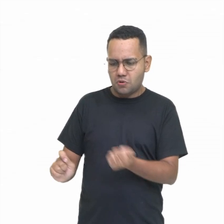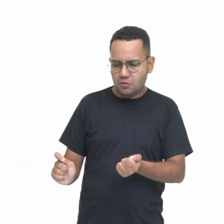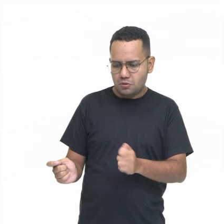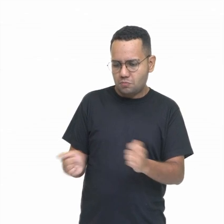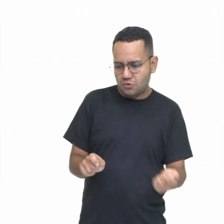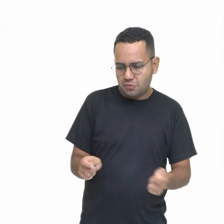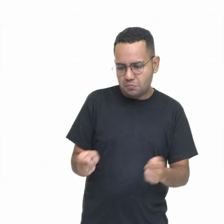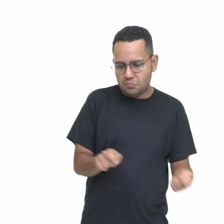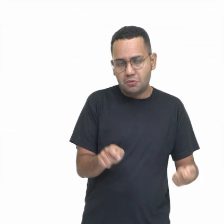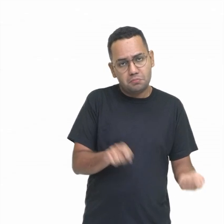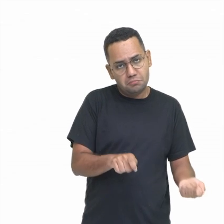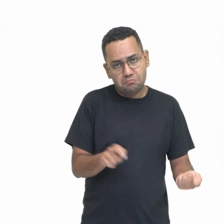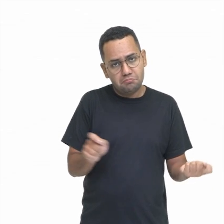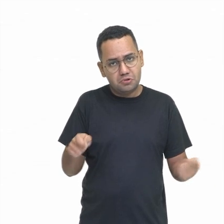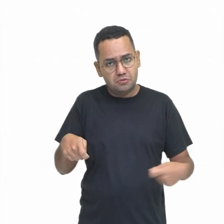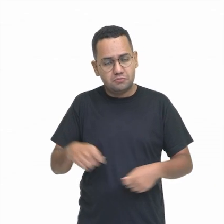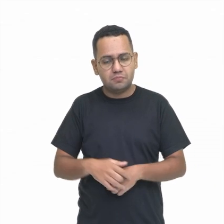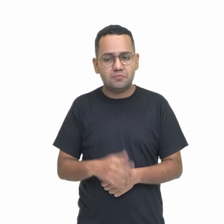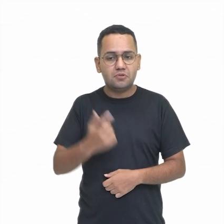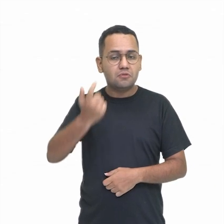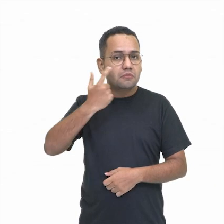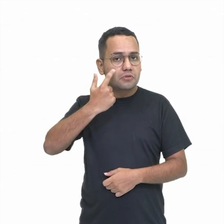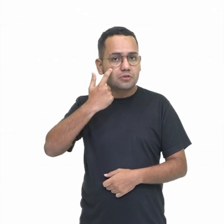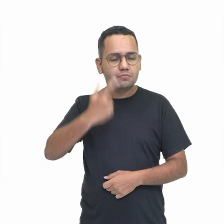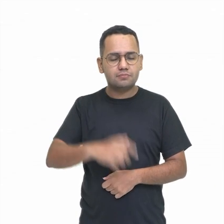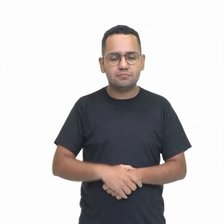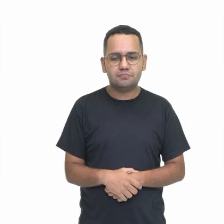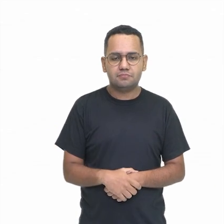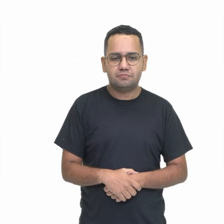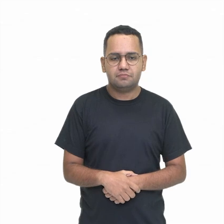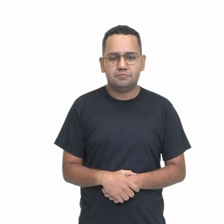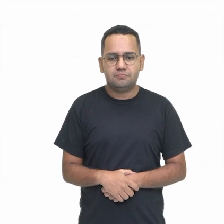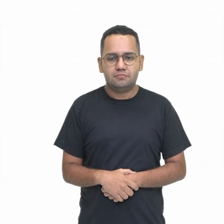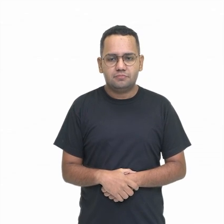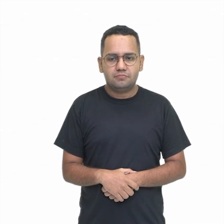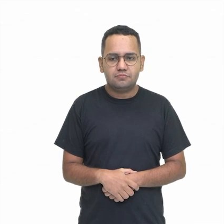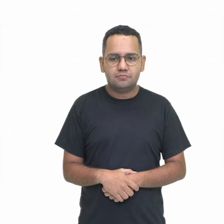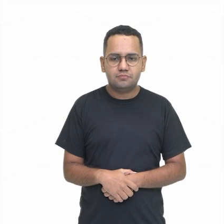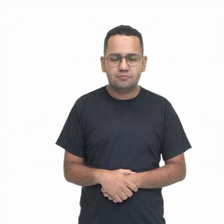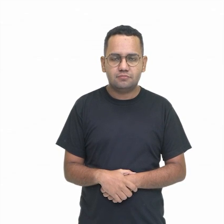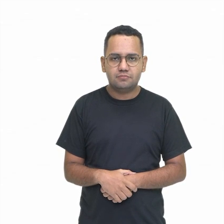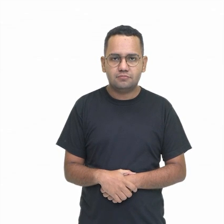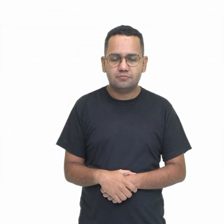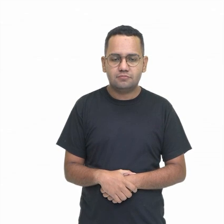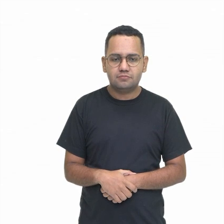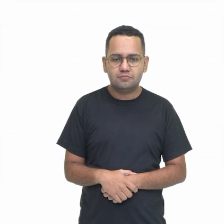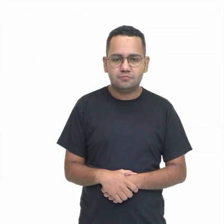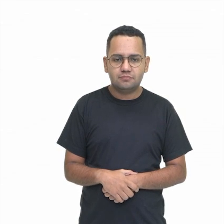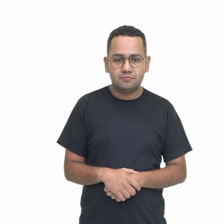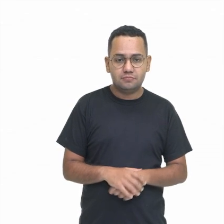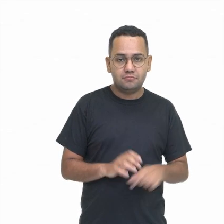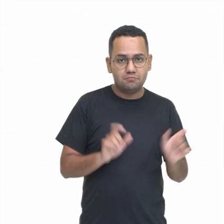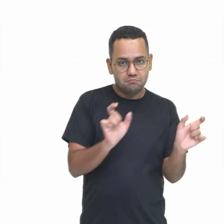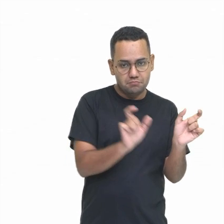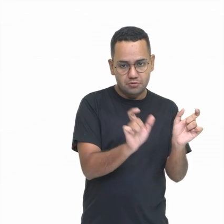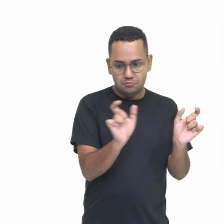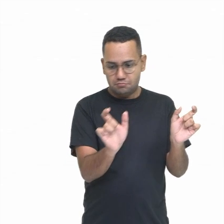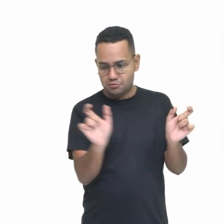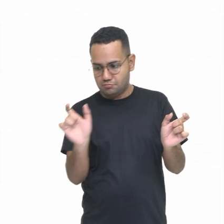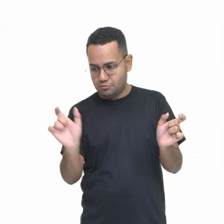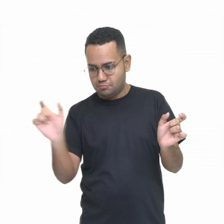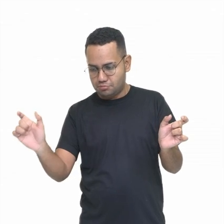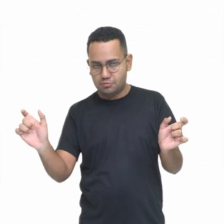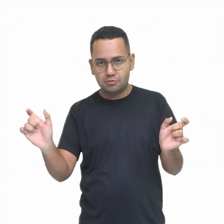dessas unidades no caso aí quando você quer fazer deseja fazer uma conversão de uma unidade